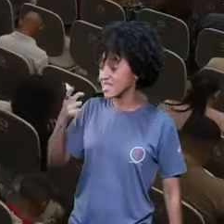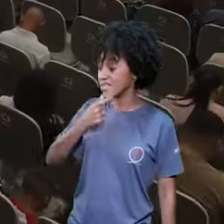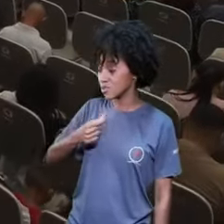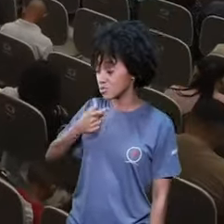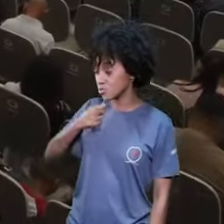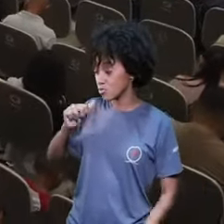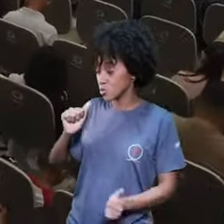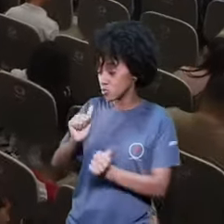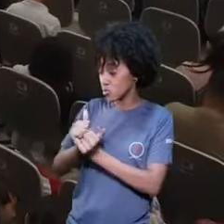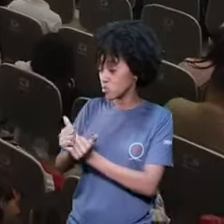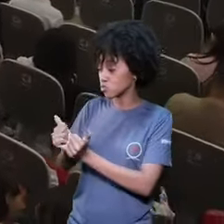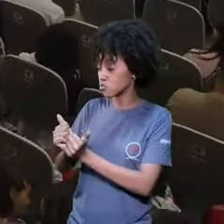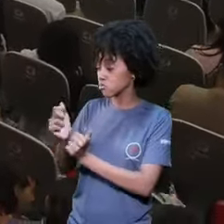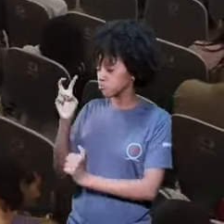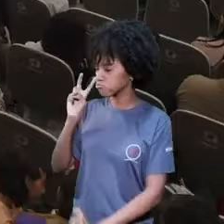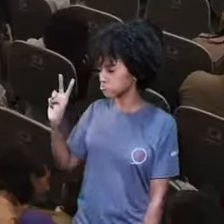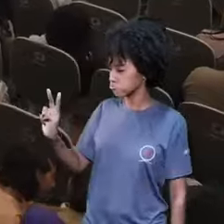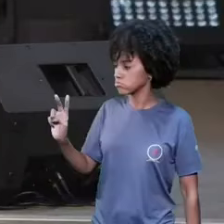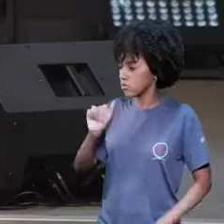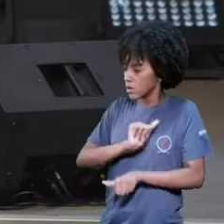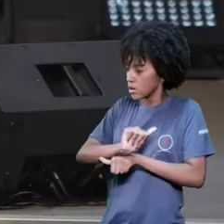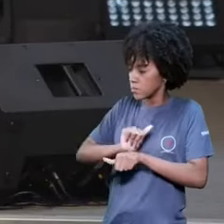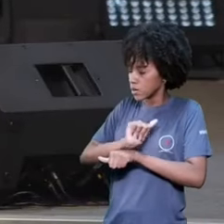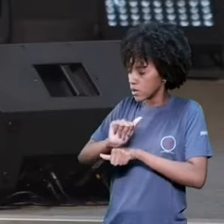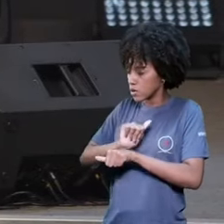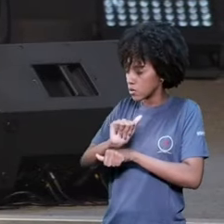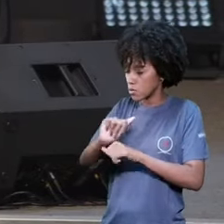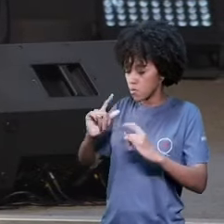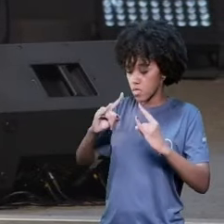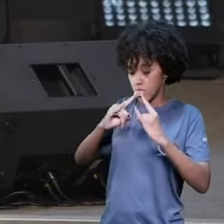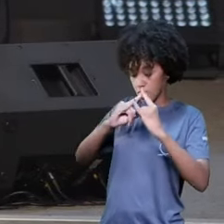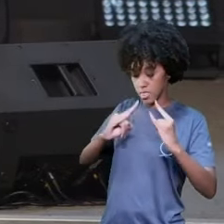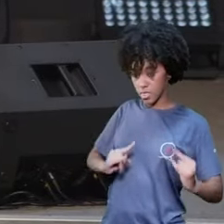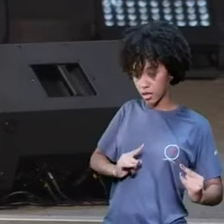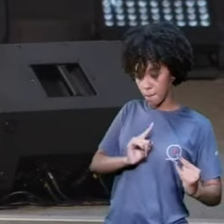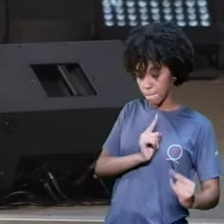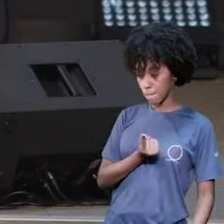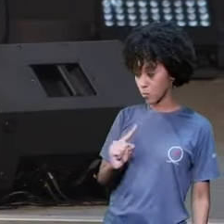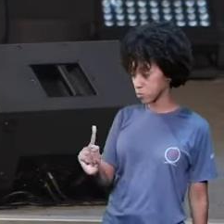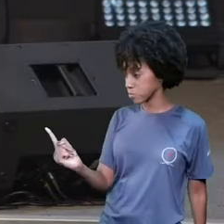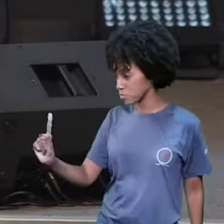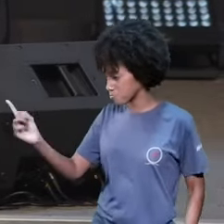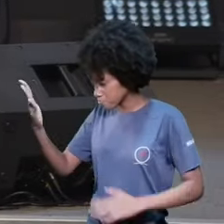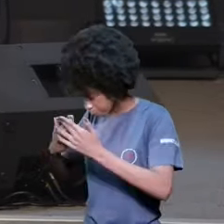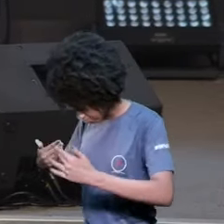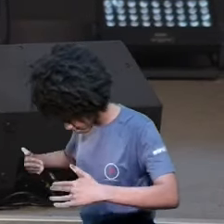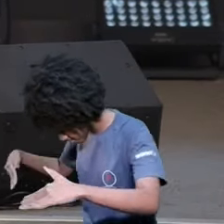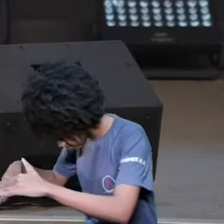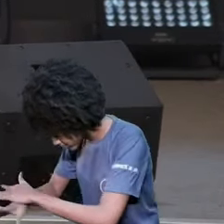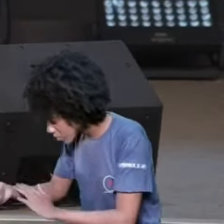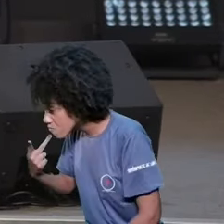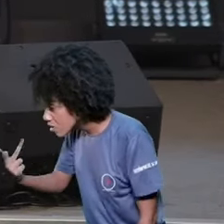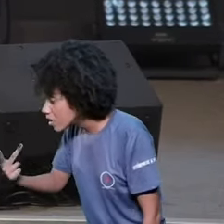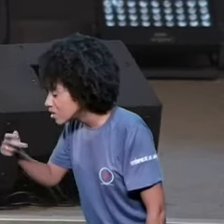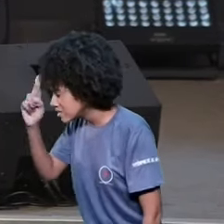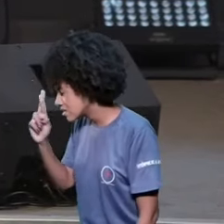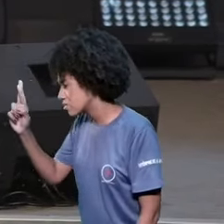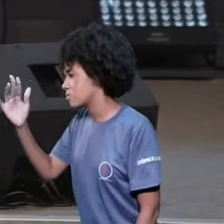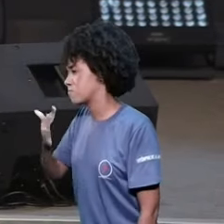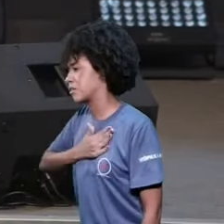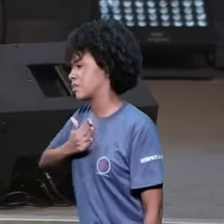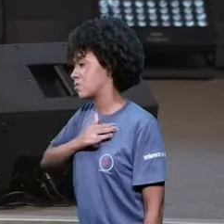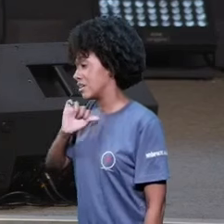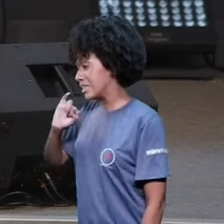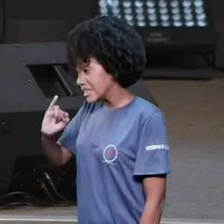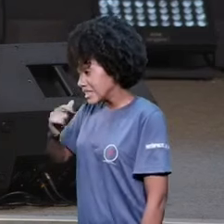junto a ele. Ao vê-los, Abraão correu da porta da tenda ao encontro deles e prostrou-se em terra, dizendo: Senhor meu, se